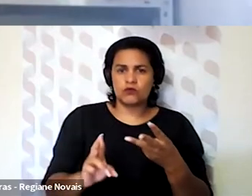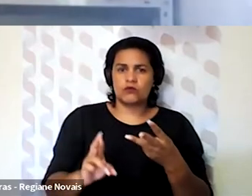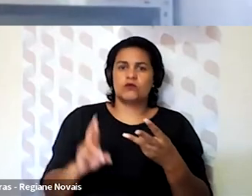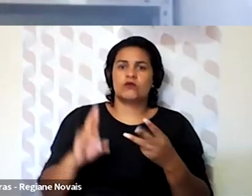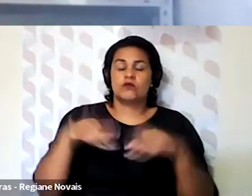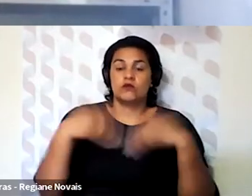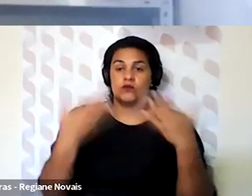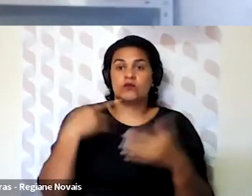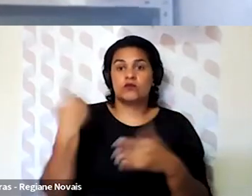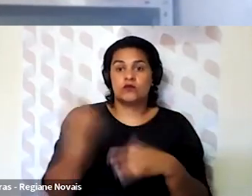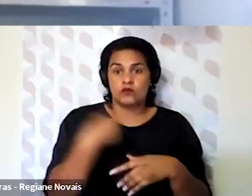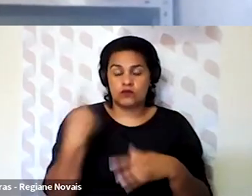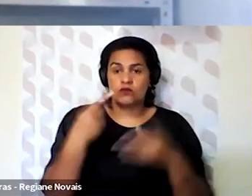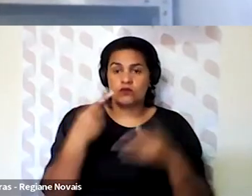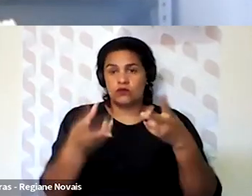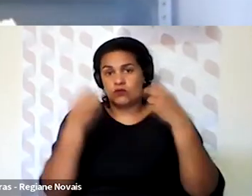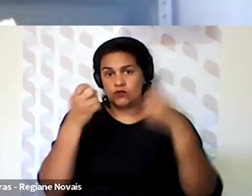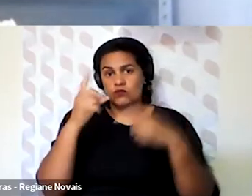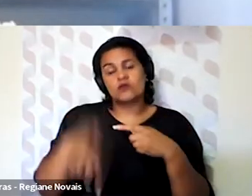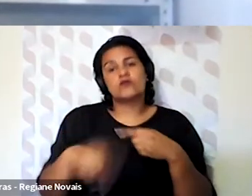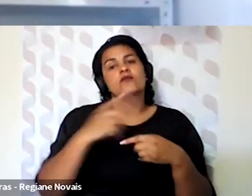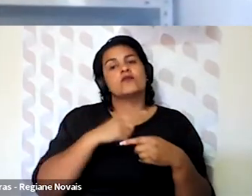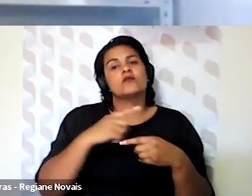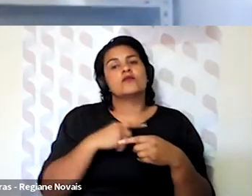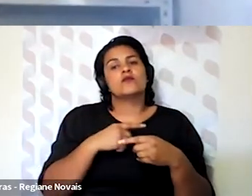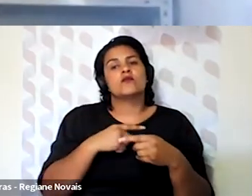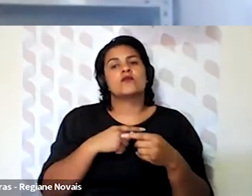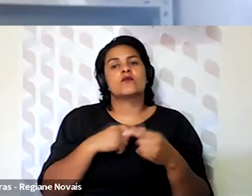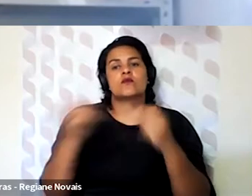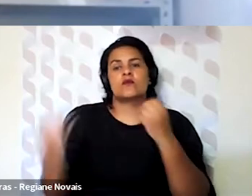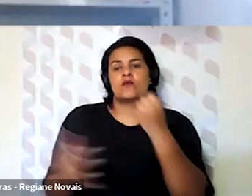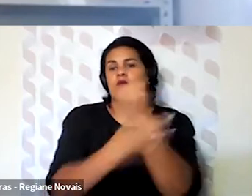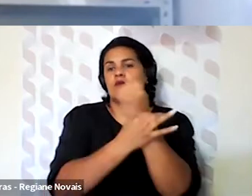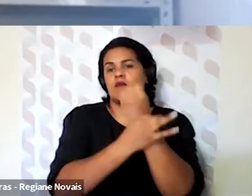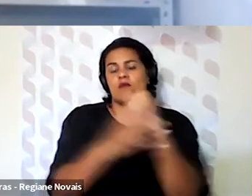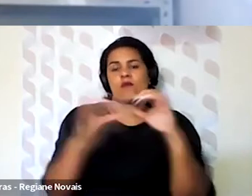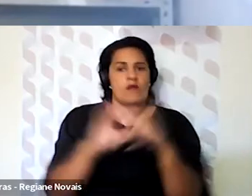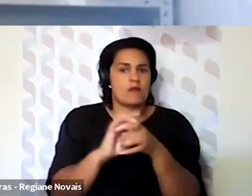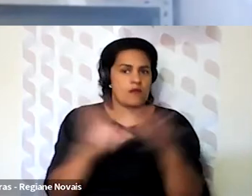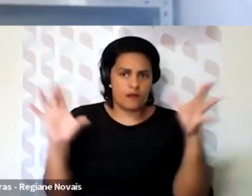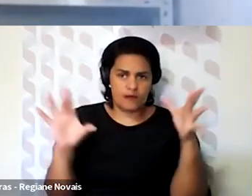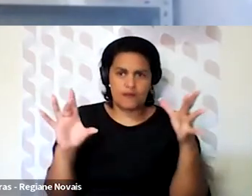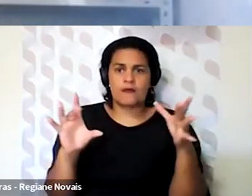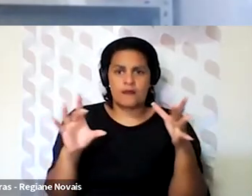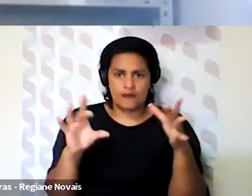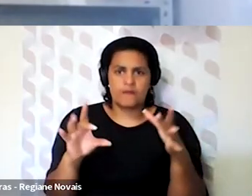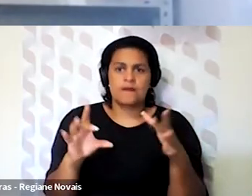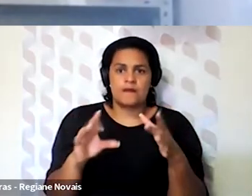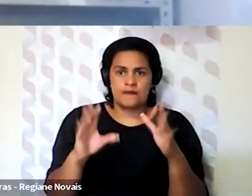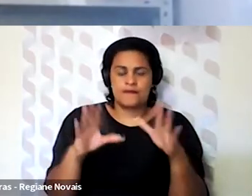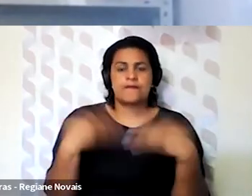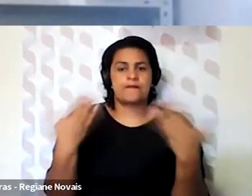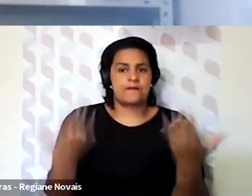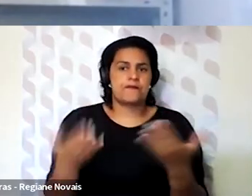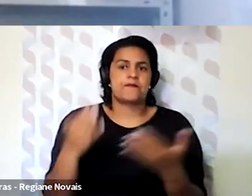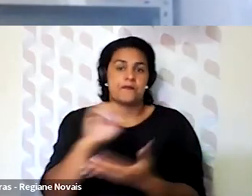como modelo de produção tampouco garante liberdades, ou traz tão somente falsas liberdades.